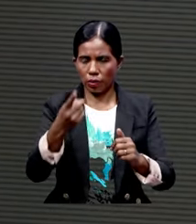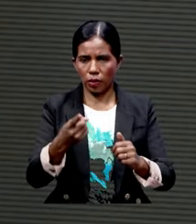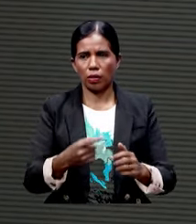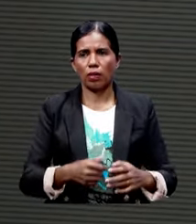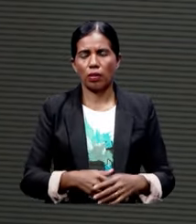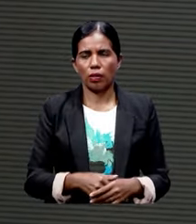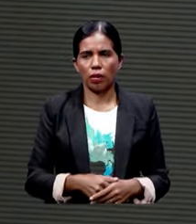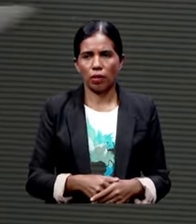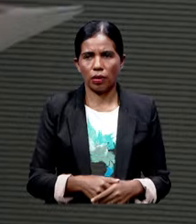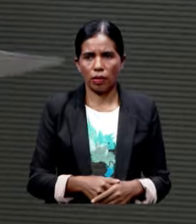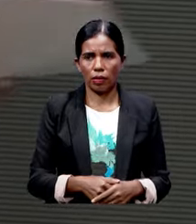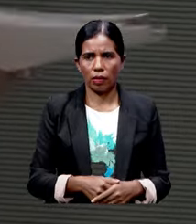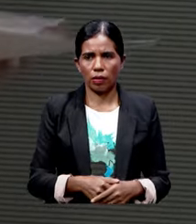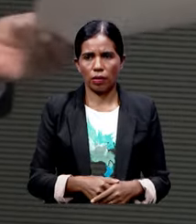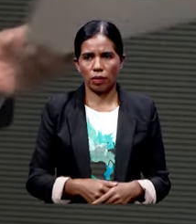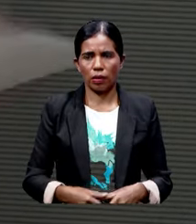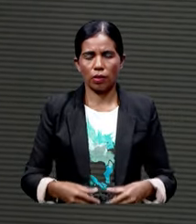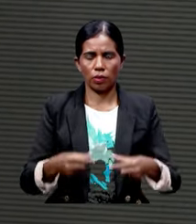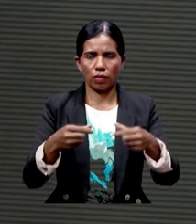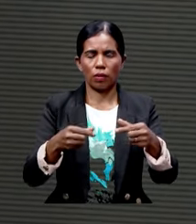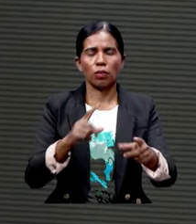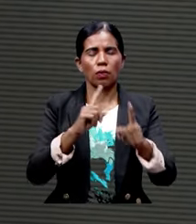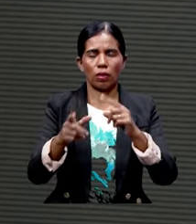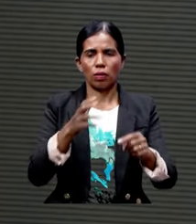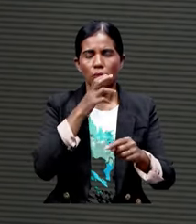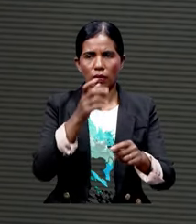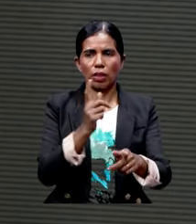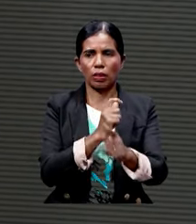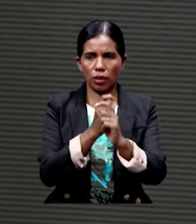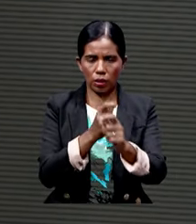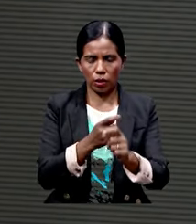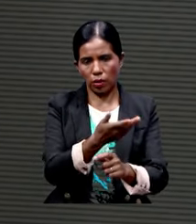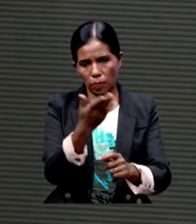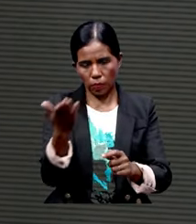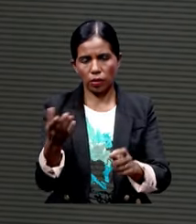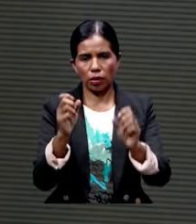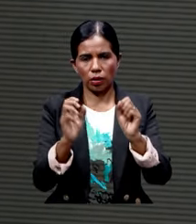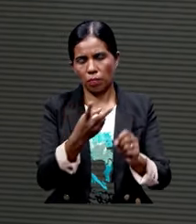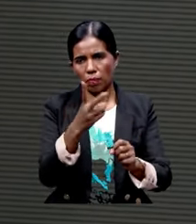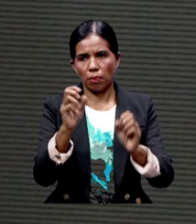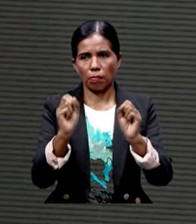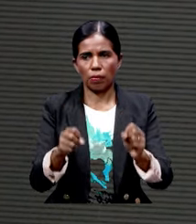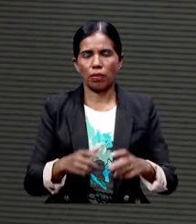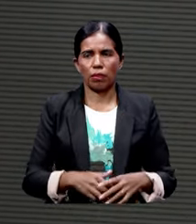não há? Há dois que correm lá para o inglês ou até levar o Brasil não para o Rio.